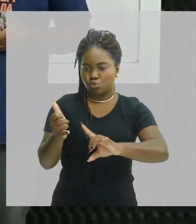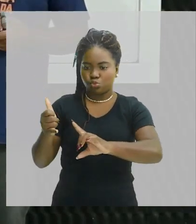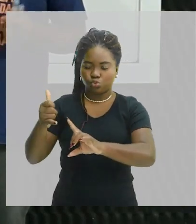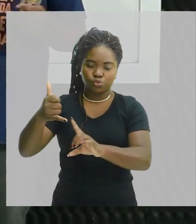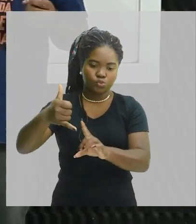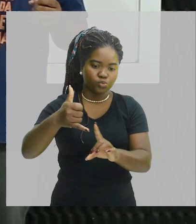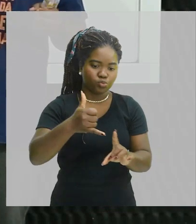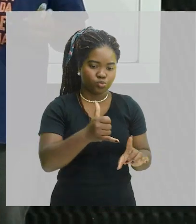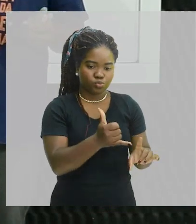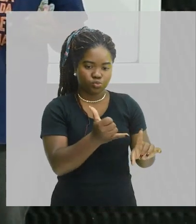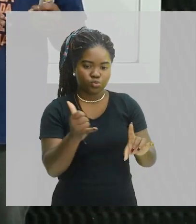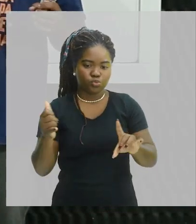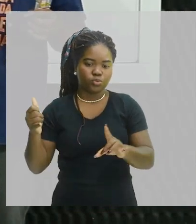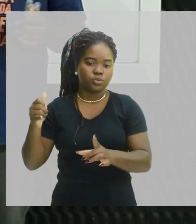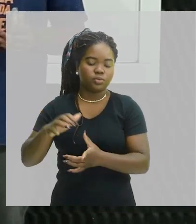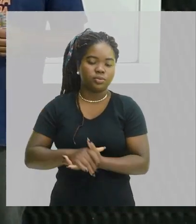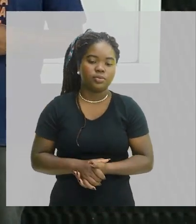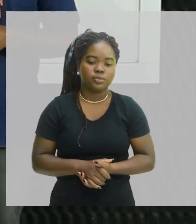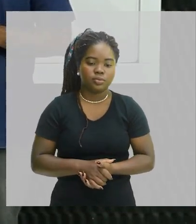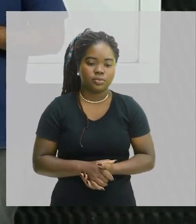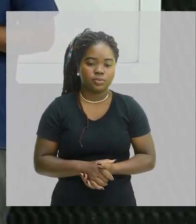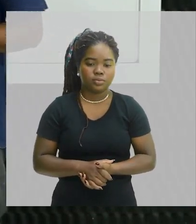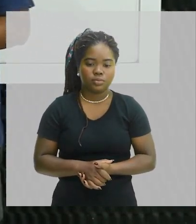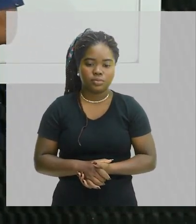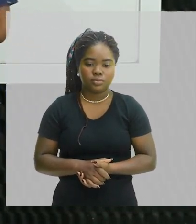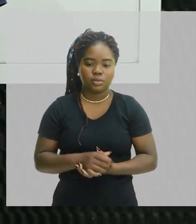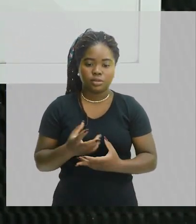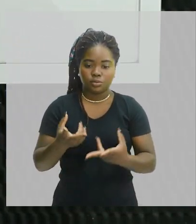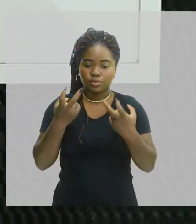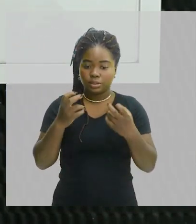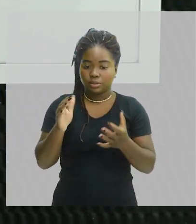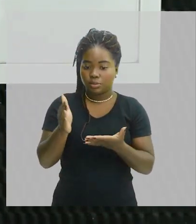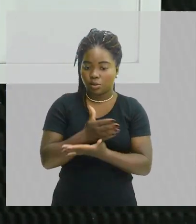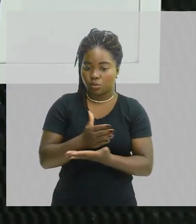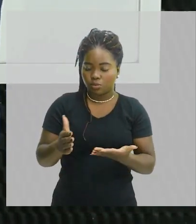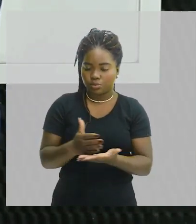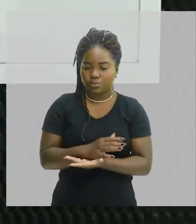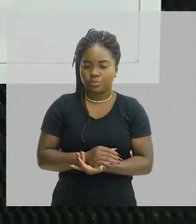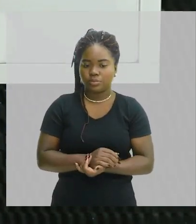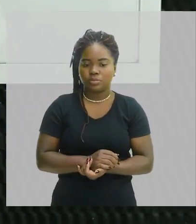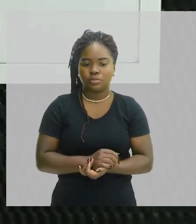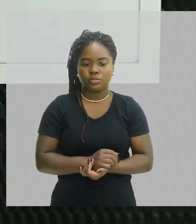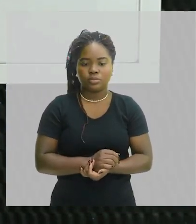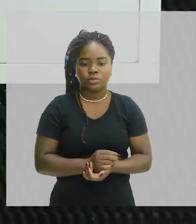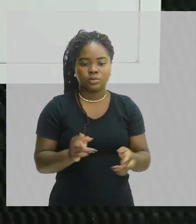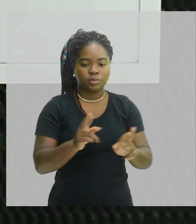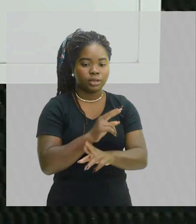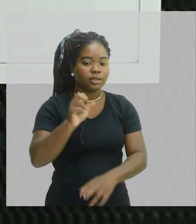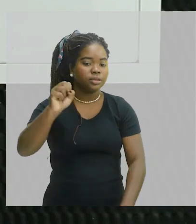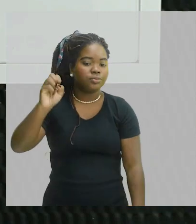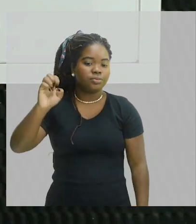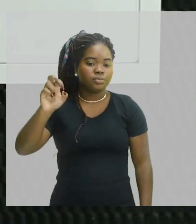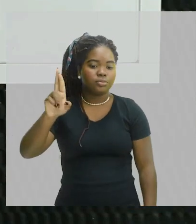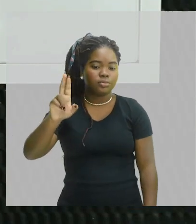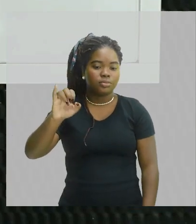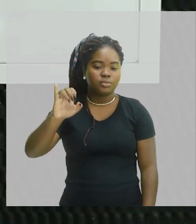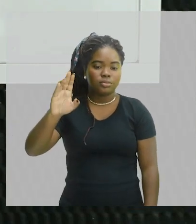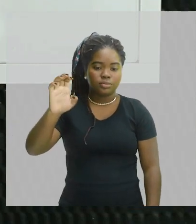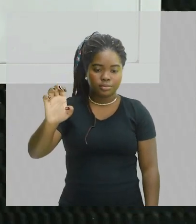caso aqui, a gente consegue ver algumas, certo? Então, uma associação em série,